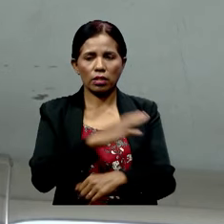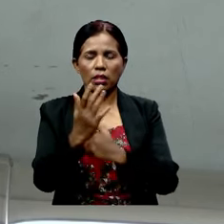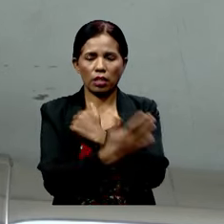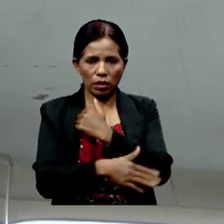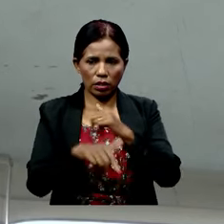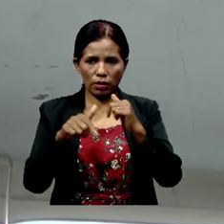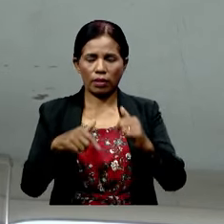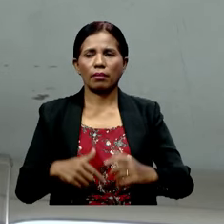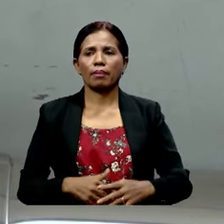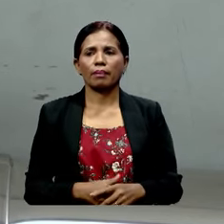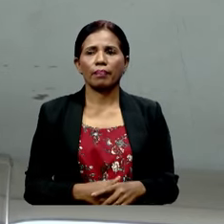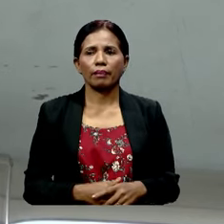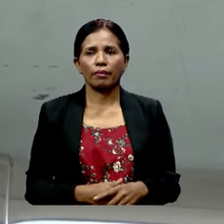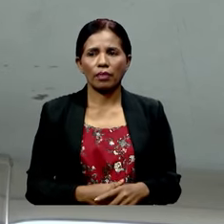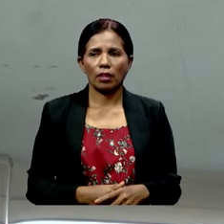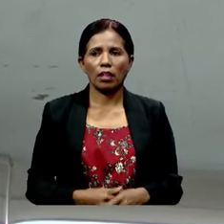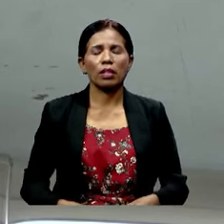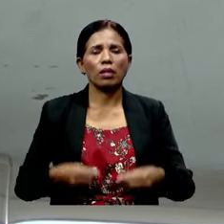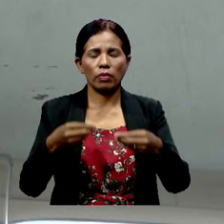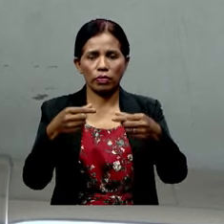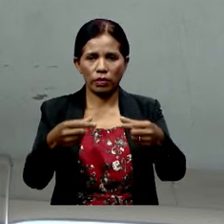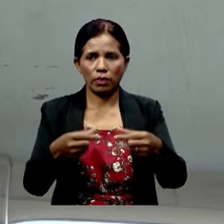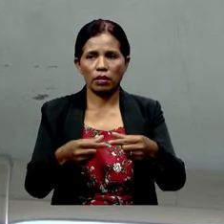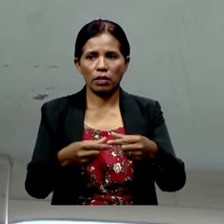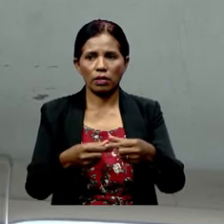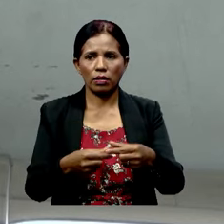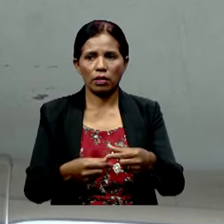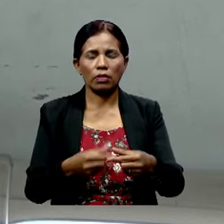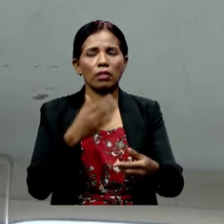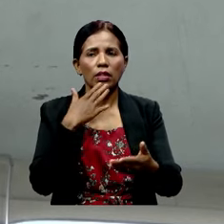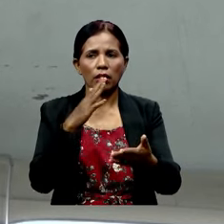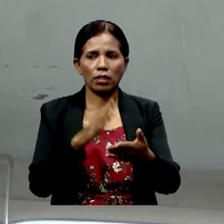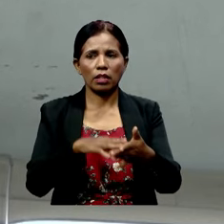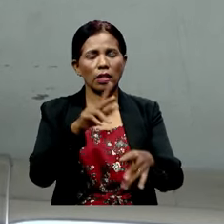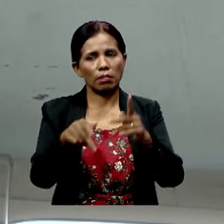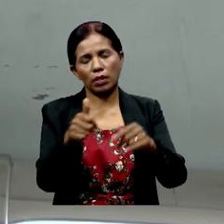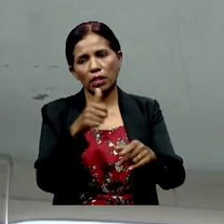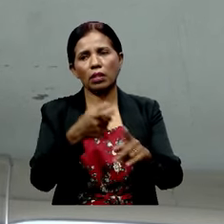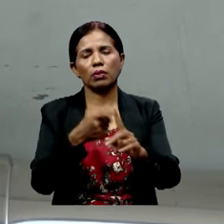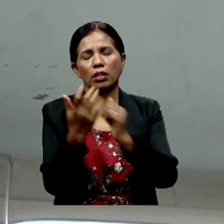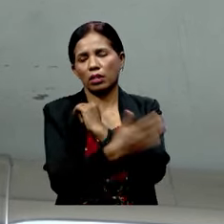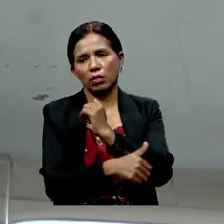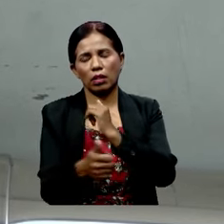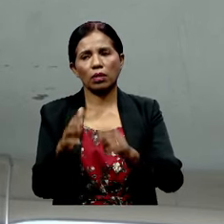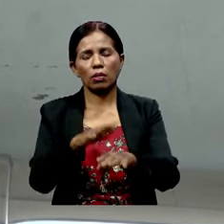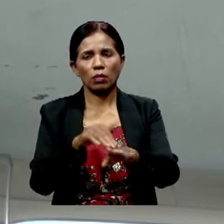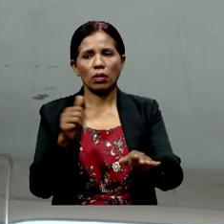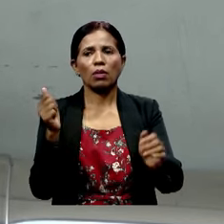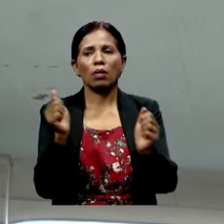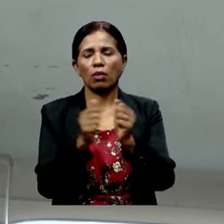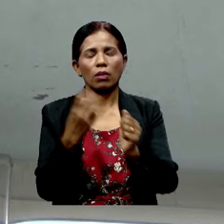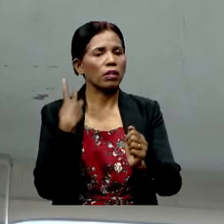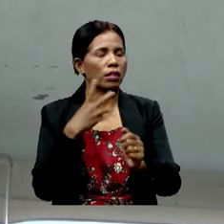Ameida. E de nefo, impressão é uma selo que se liu, a tu mãe convive com Ita, é uma lama